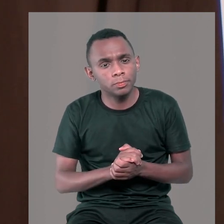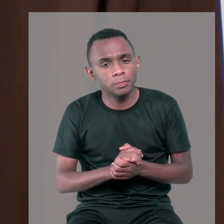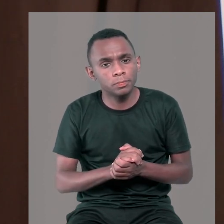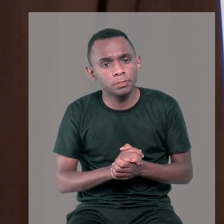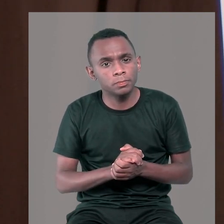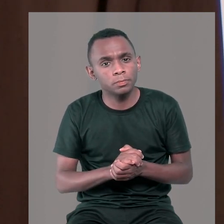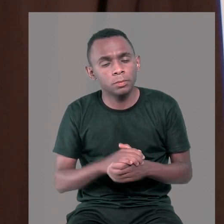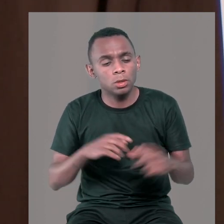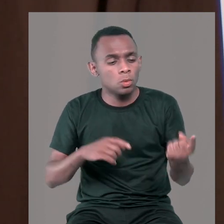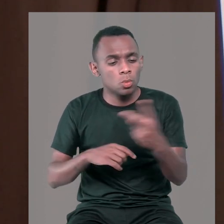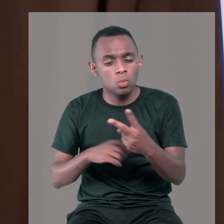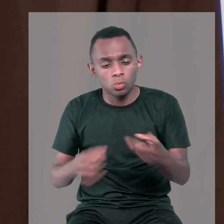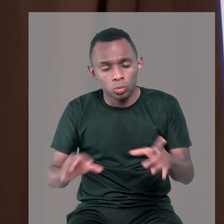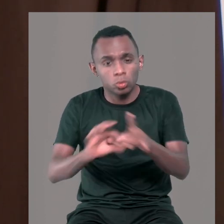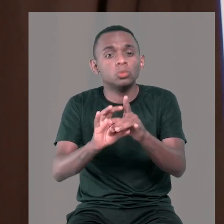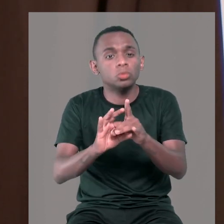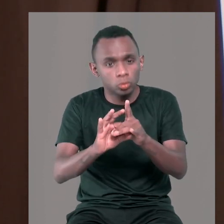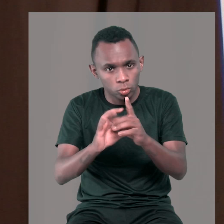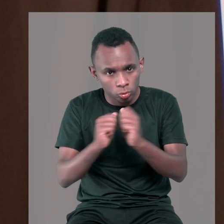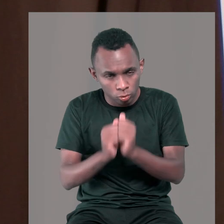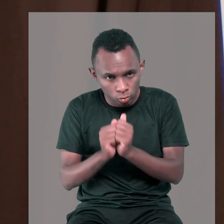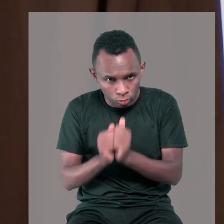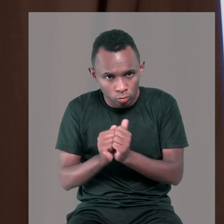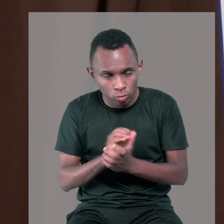morre, não é? Como o espírito pode morrer.